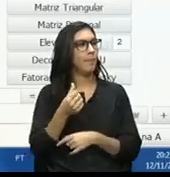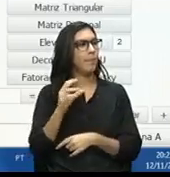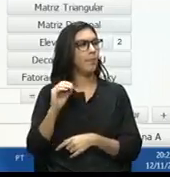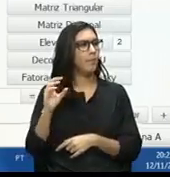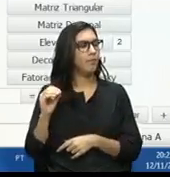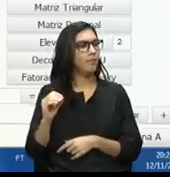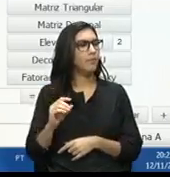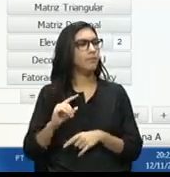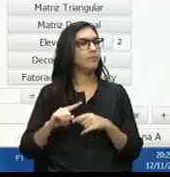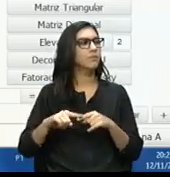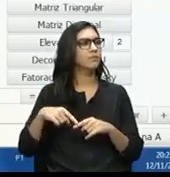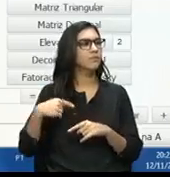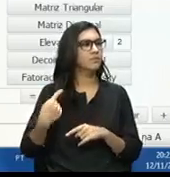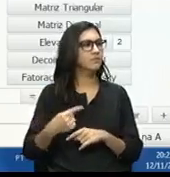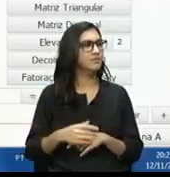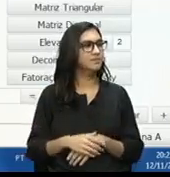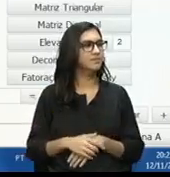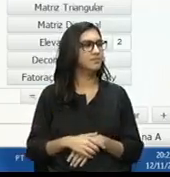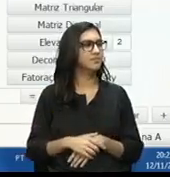600, depois